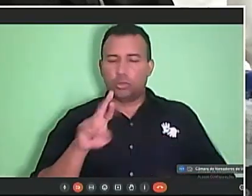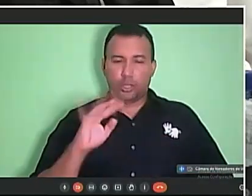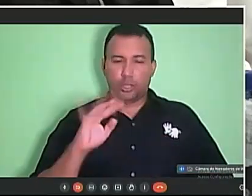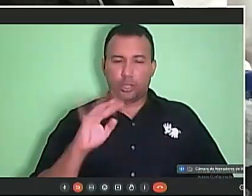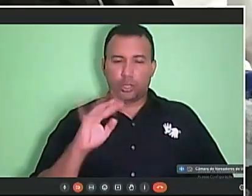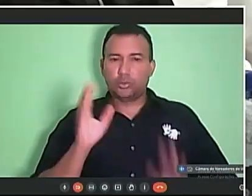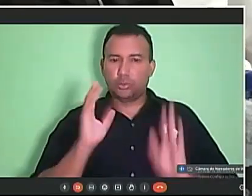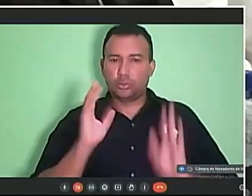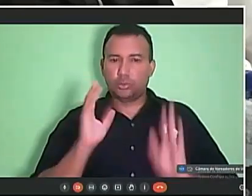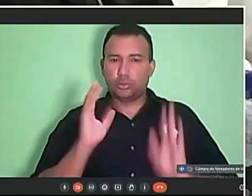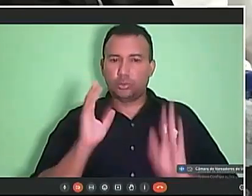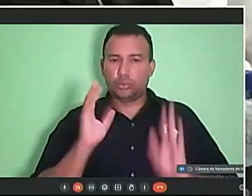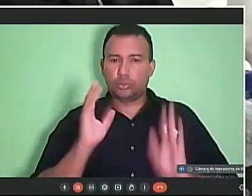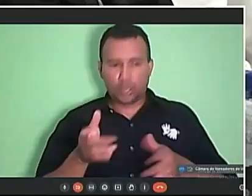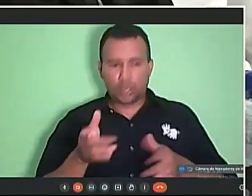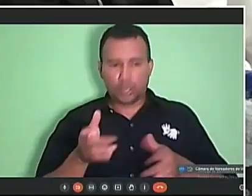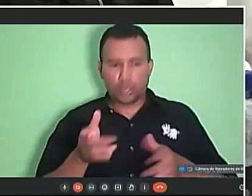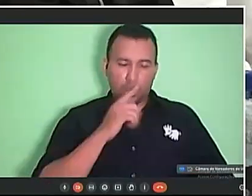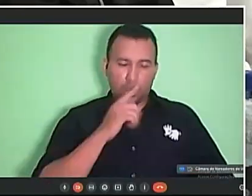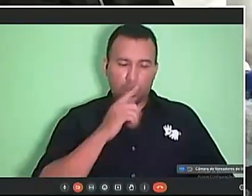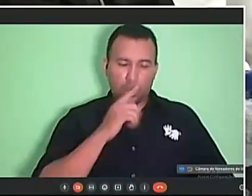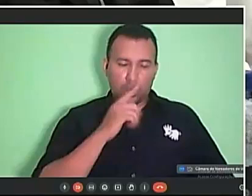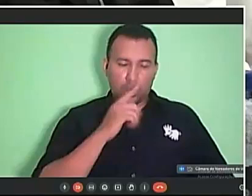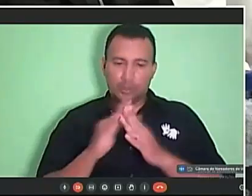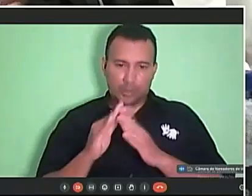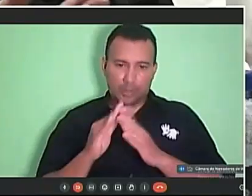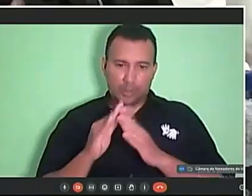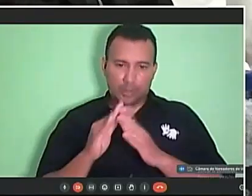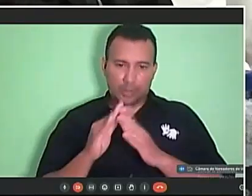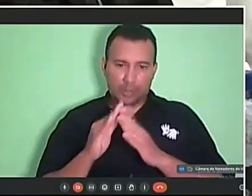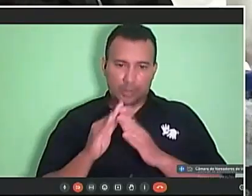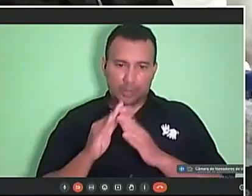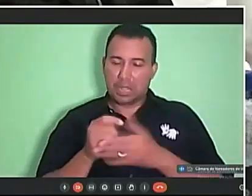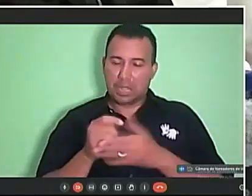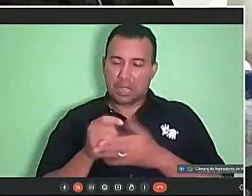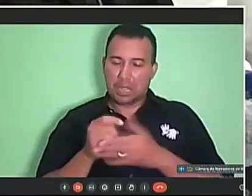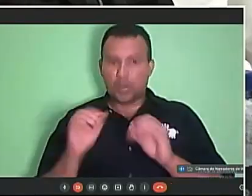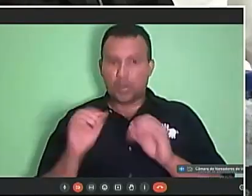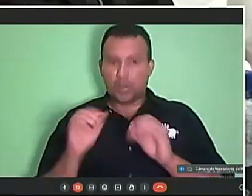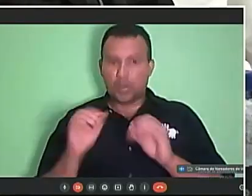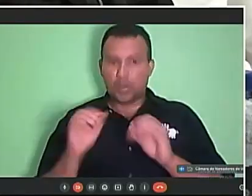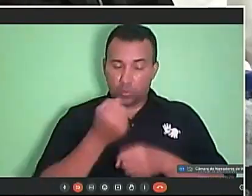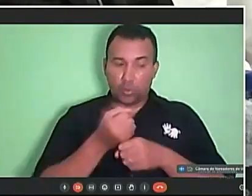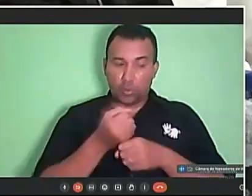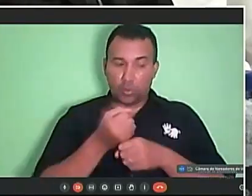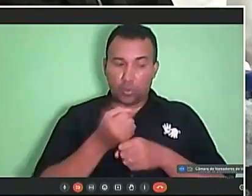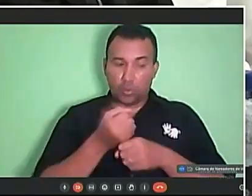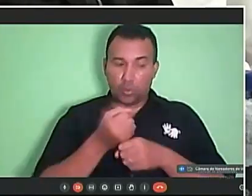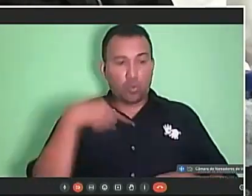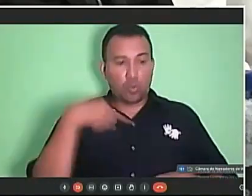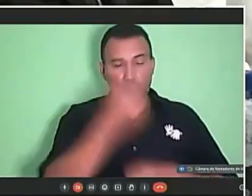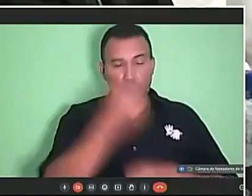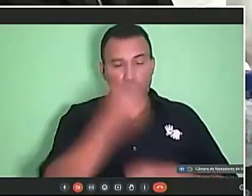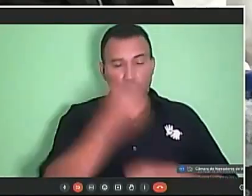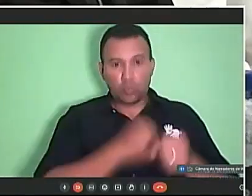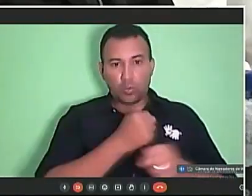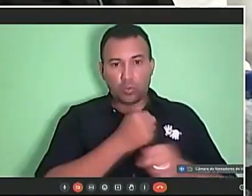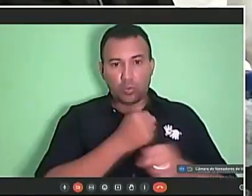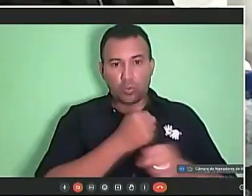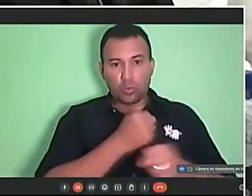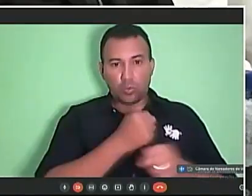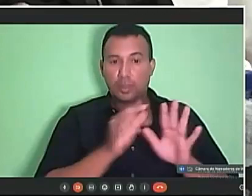disponibilizou algumas casas a custo zero, que serão construídas a partir do próximo ano, mas já nós